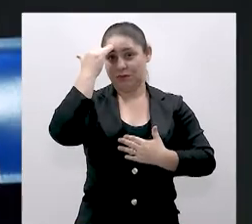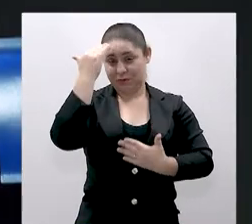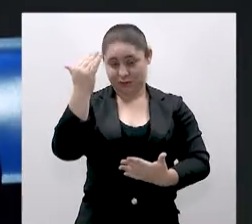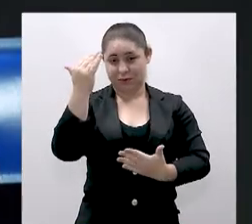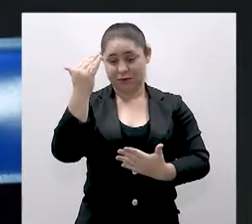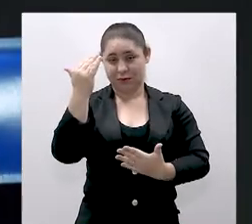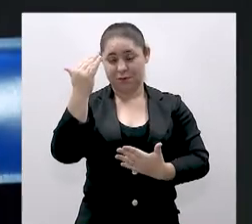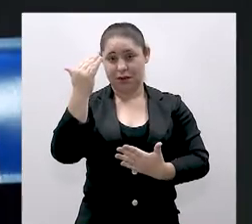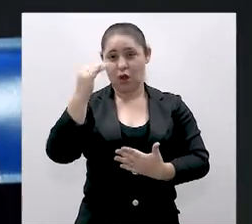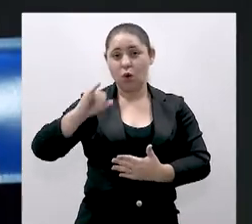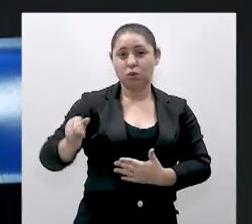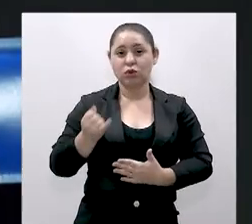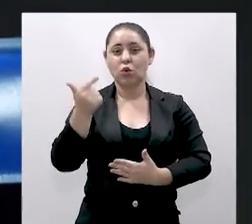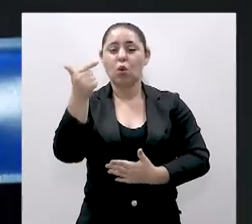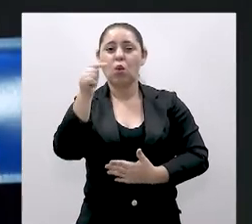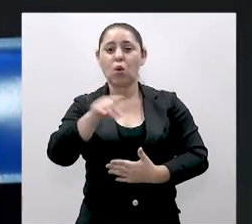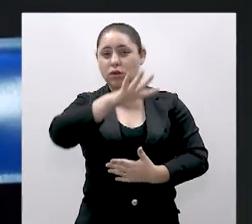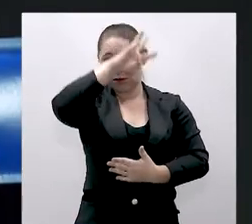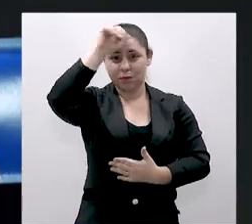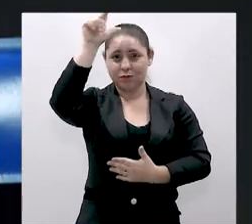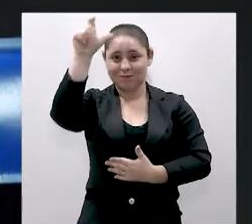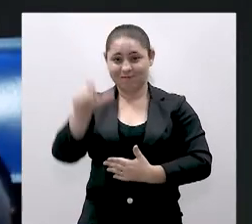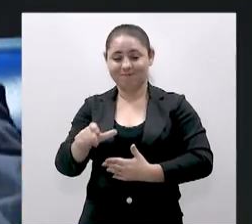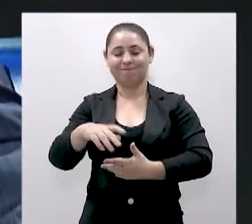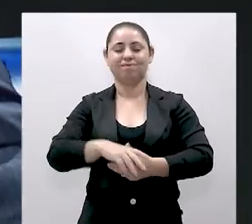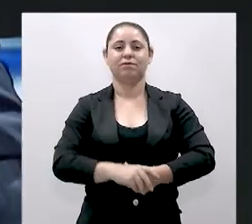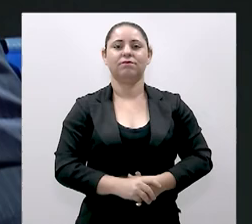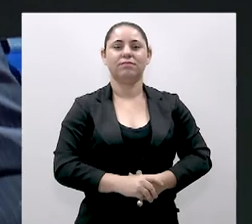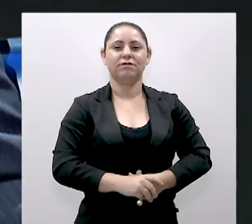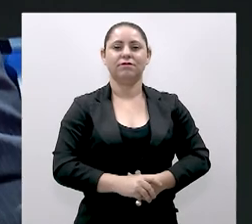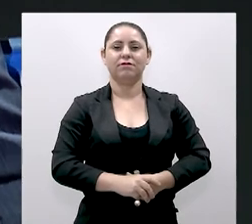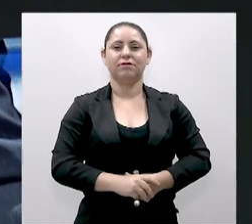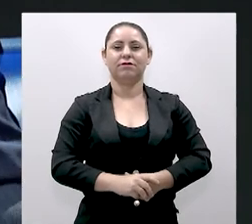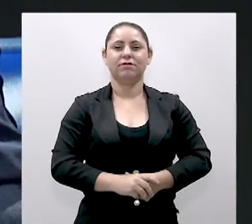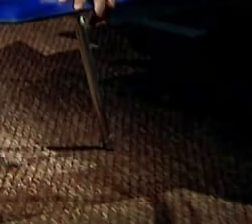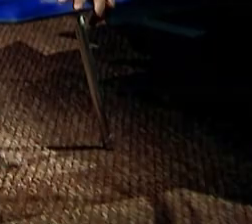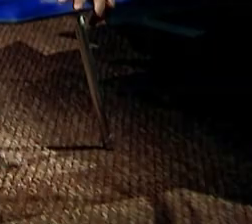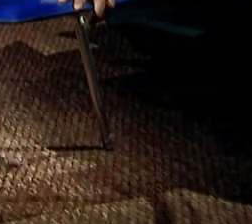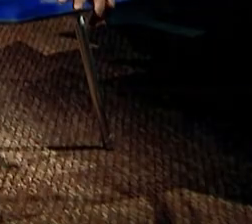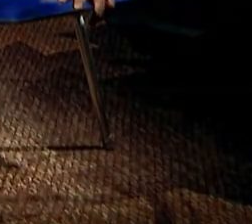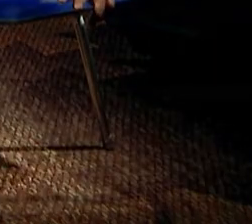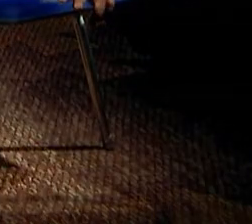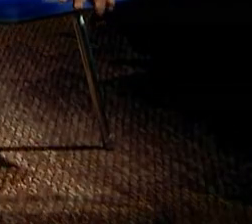Muito obrigado até o programa personalidades